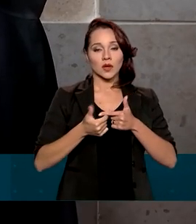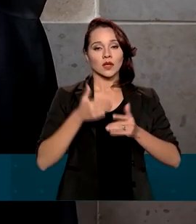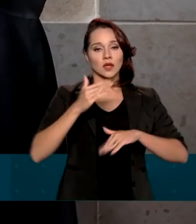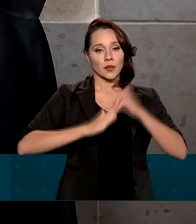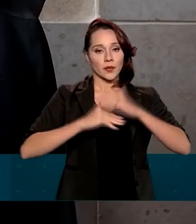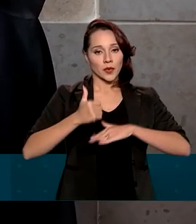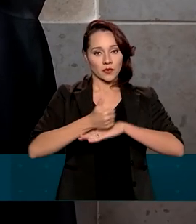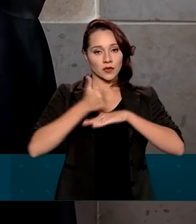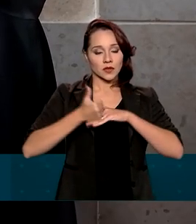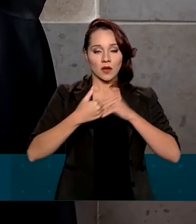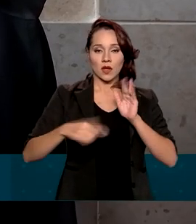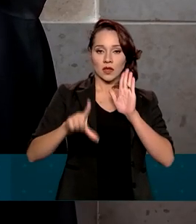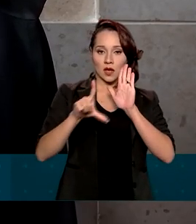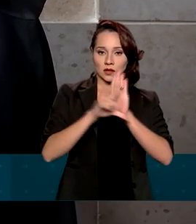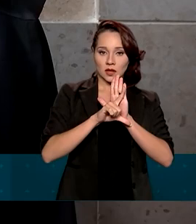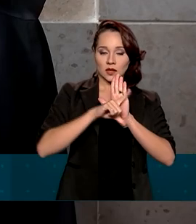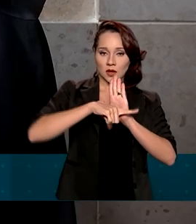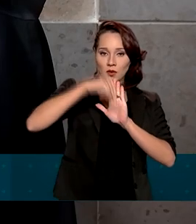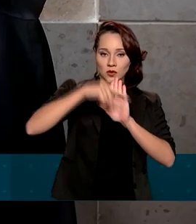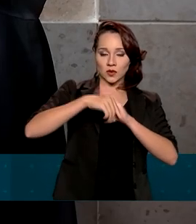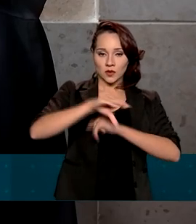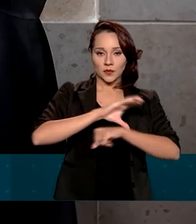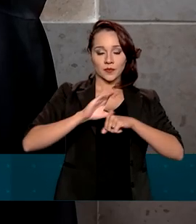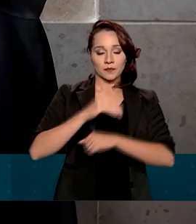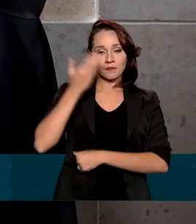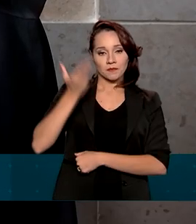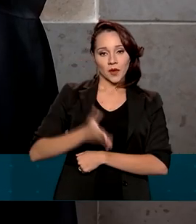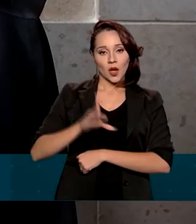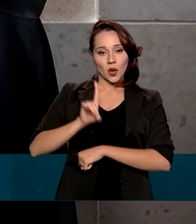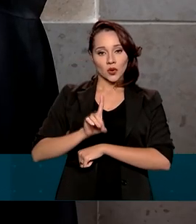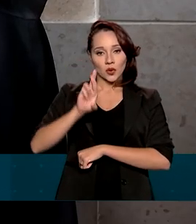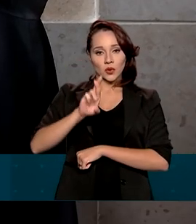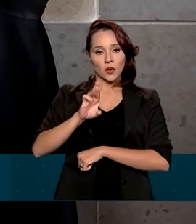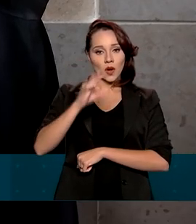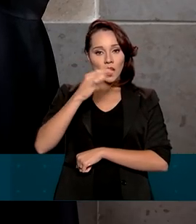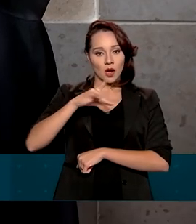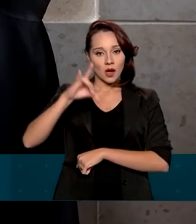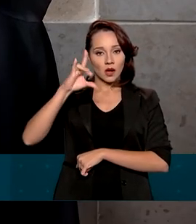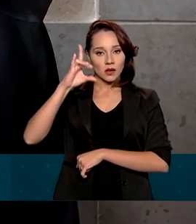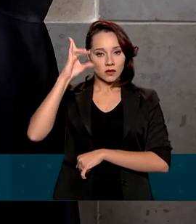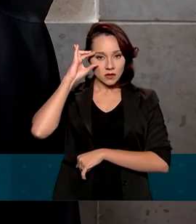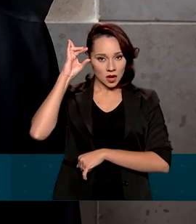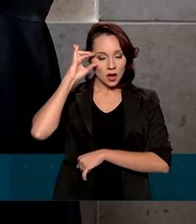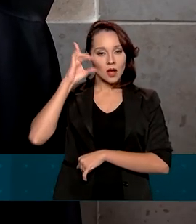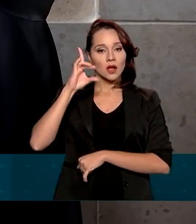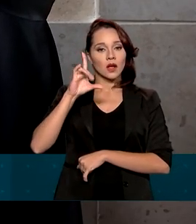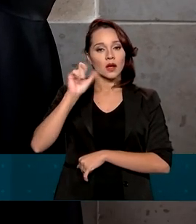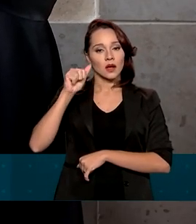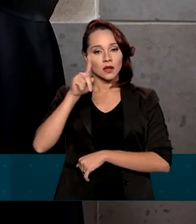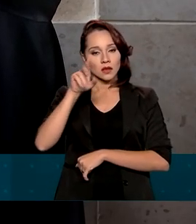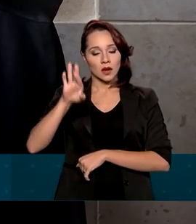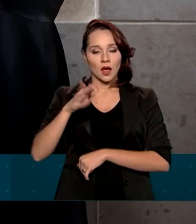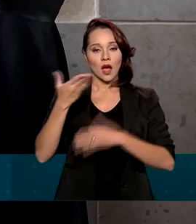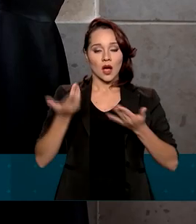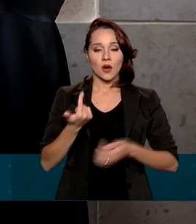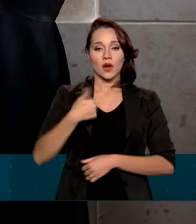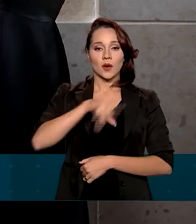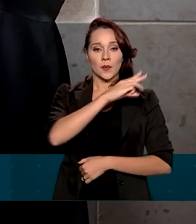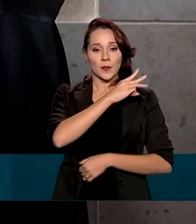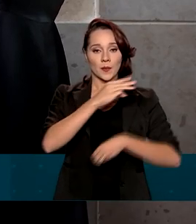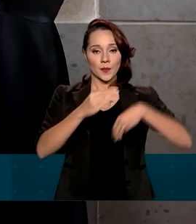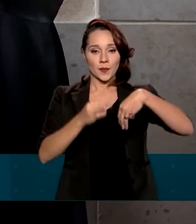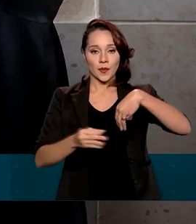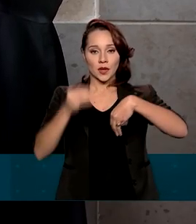da Constituição e das leis da República, Sua Excelência o senhor doutor André Luiz de Almeida Mendonça, no cargo de ministro do Supremo